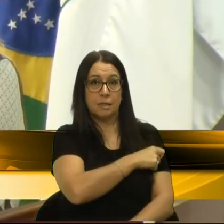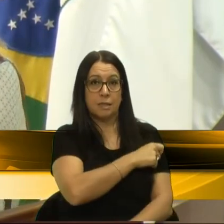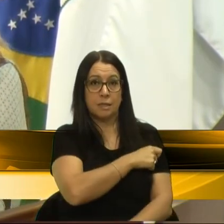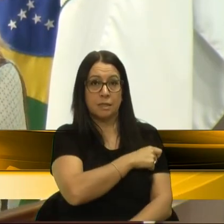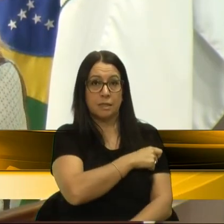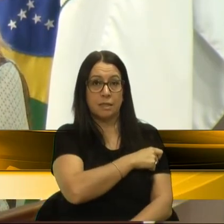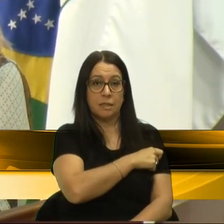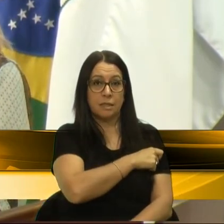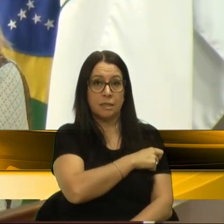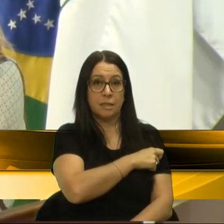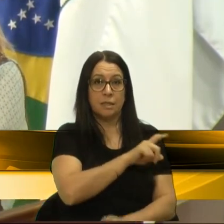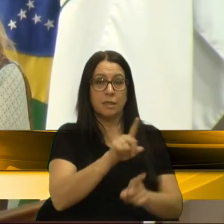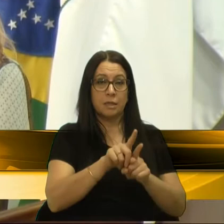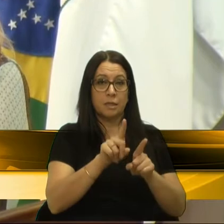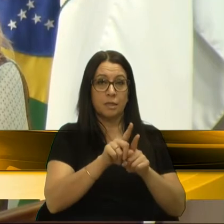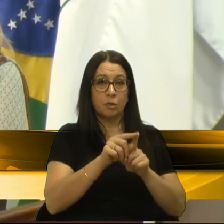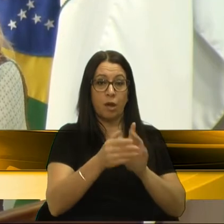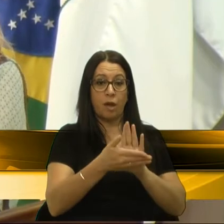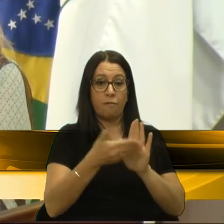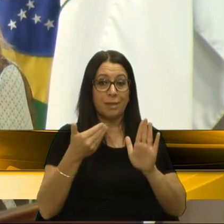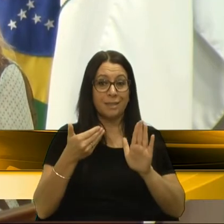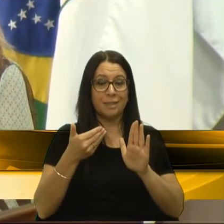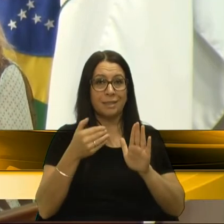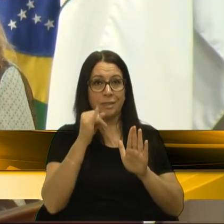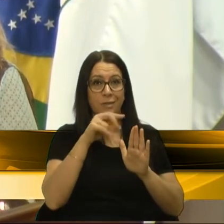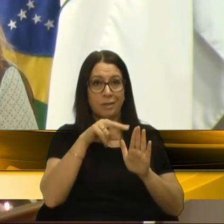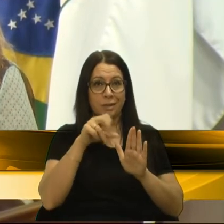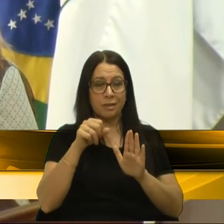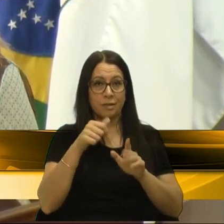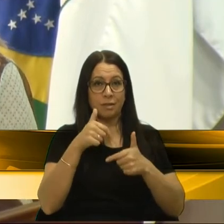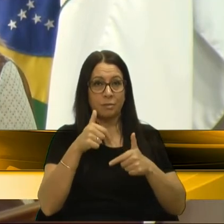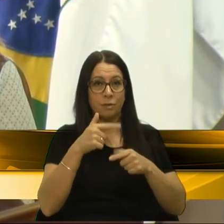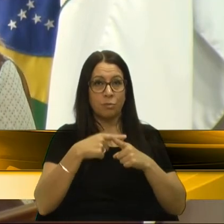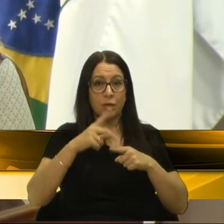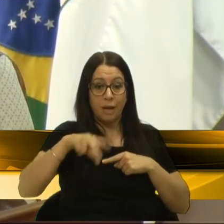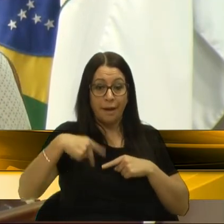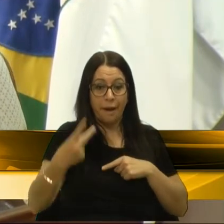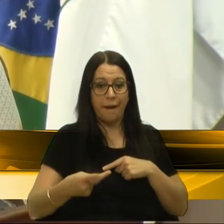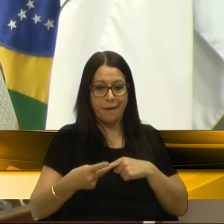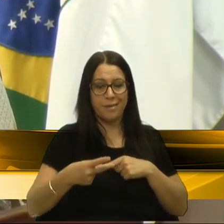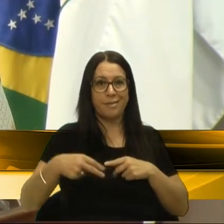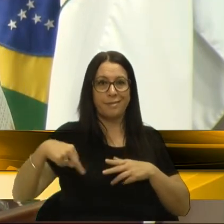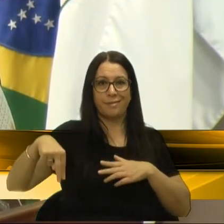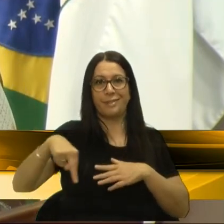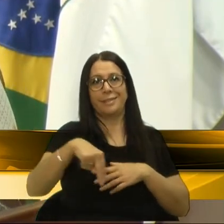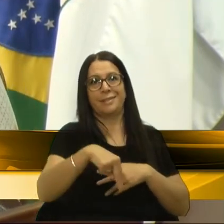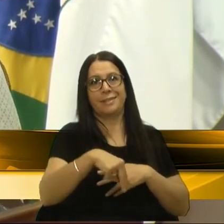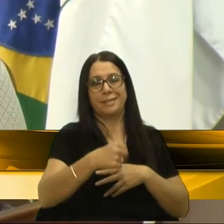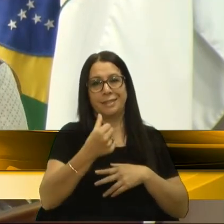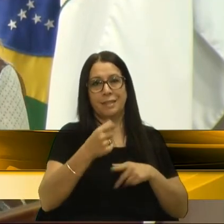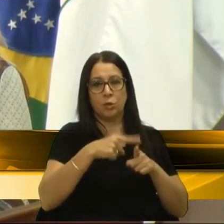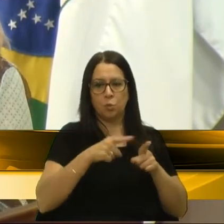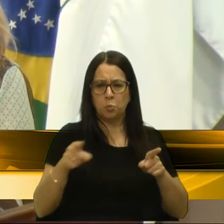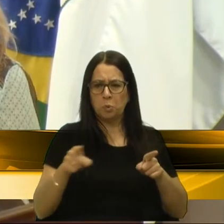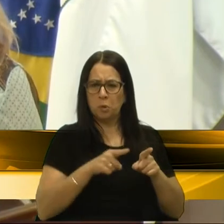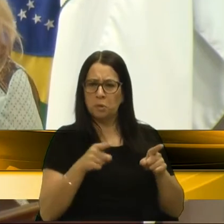com afastamento do trabalho por queda nas calçadas. Seis, num período